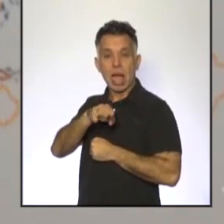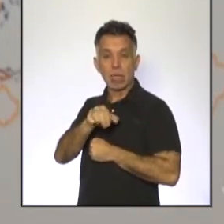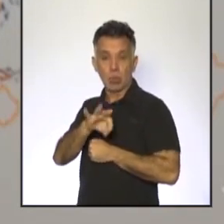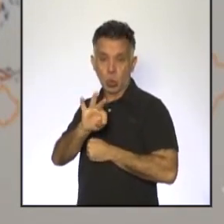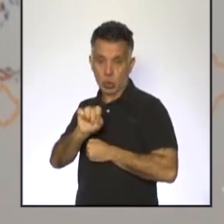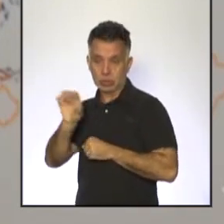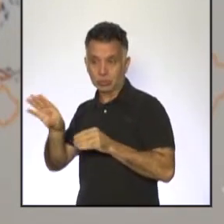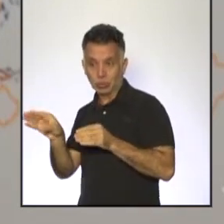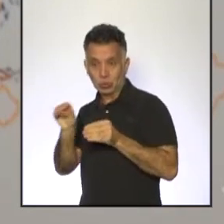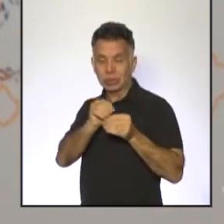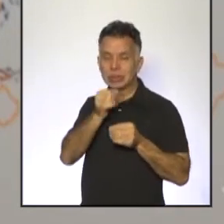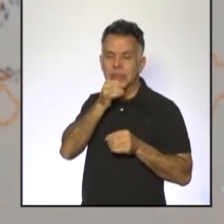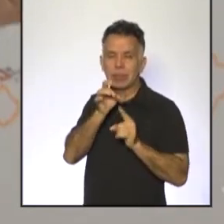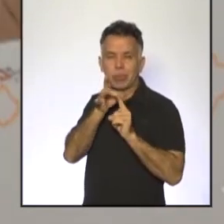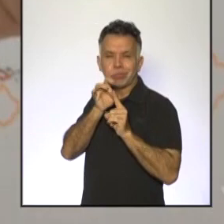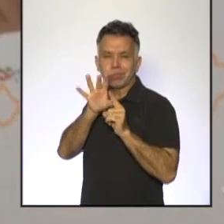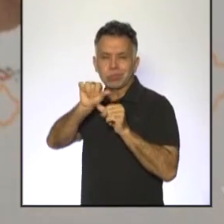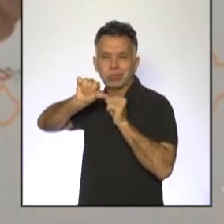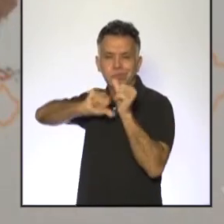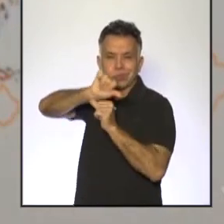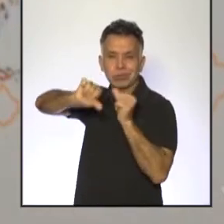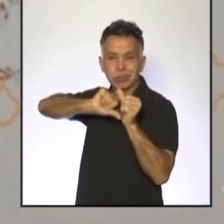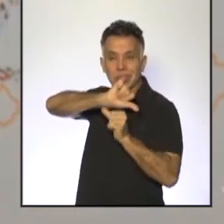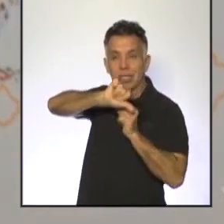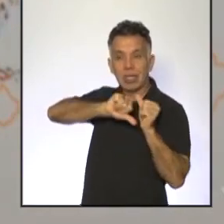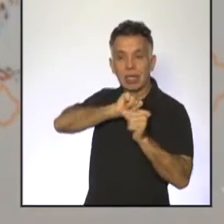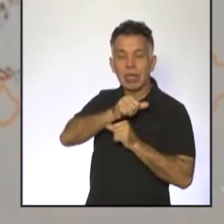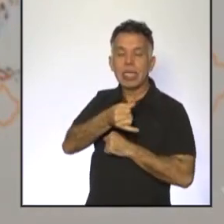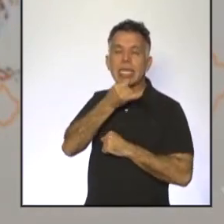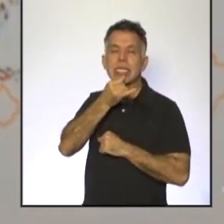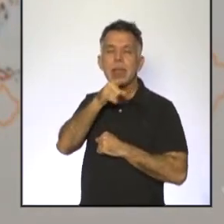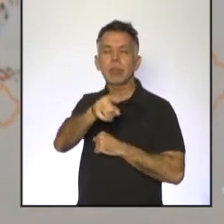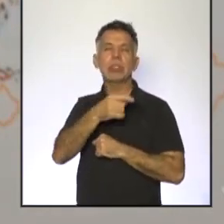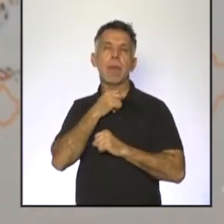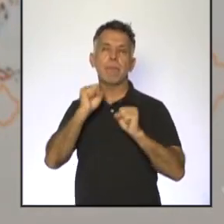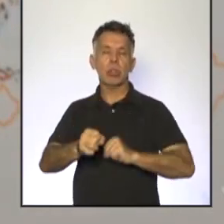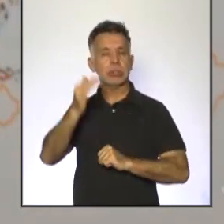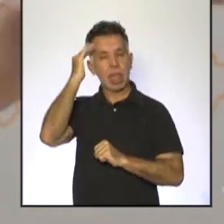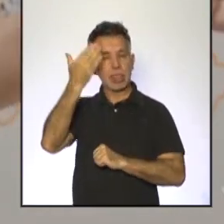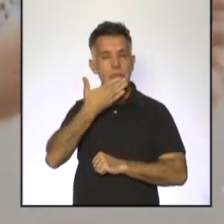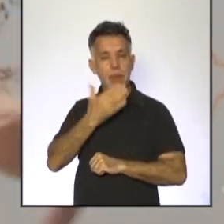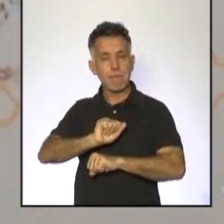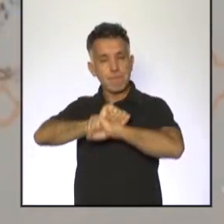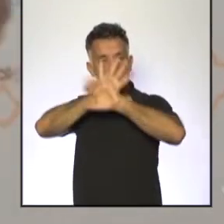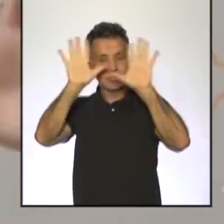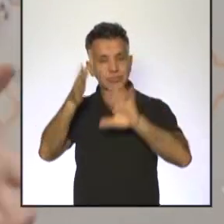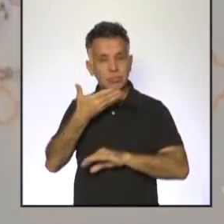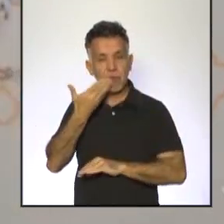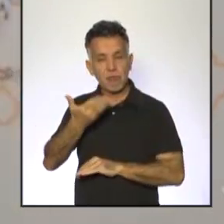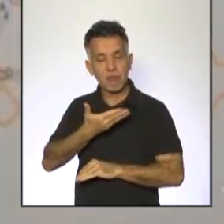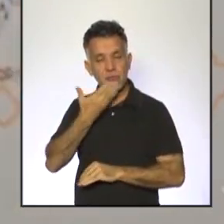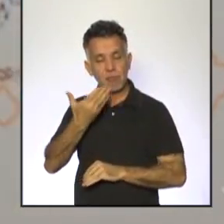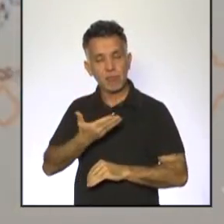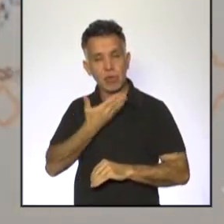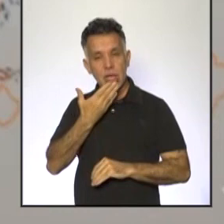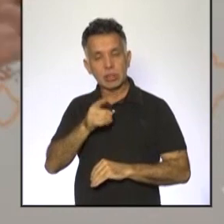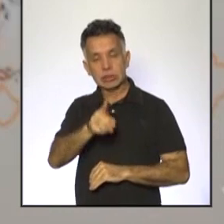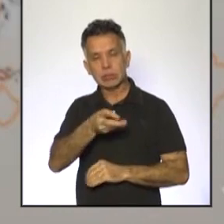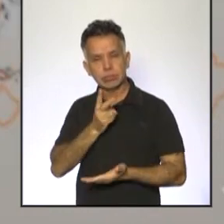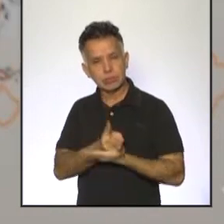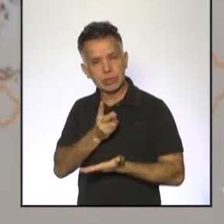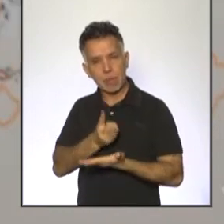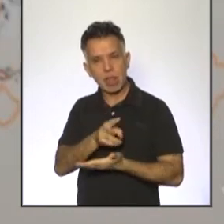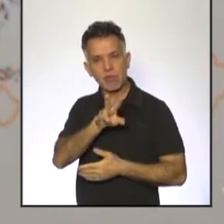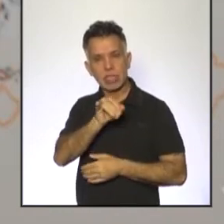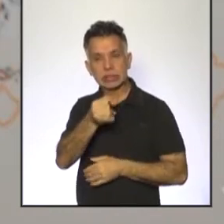sendo recristalizadas, transformadas. O exemplo que você pode entender de forma super simples e super fácil, sempre vai